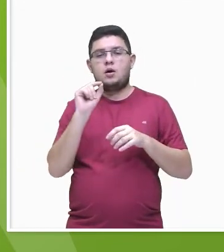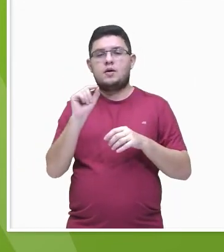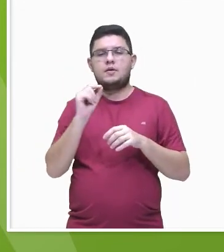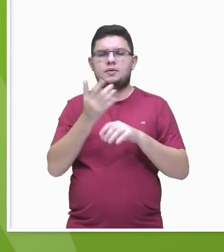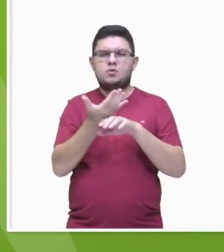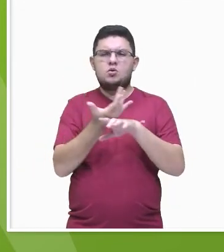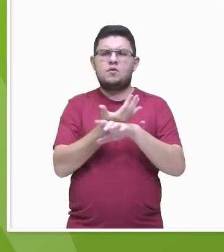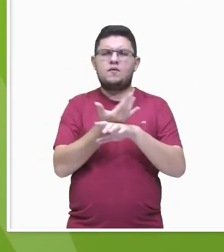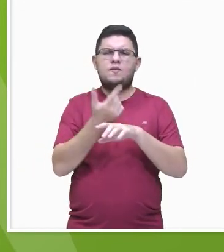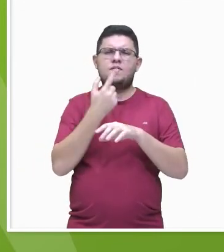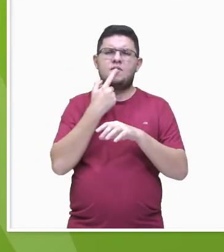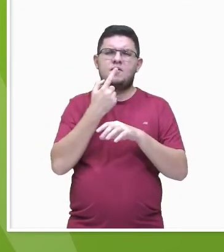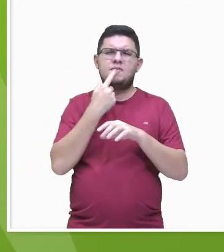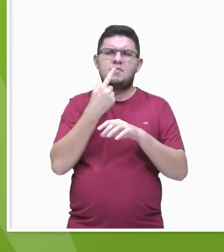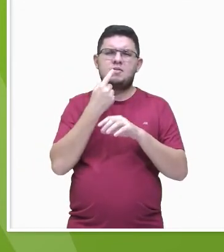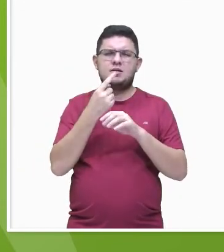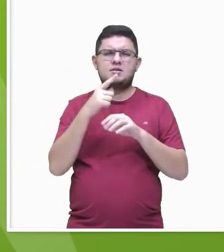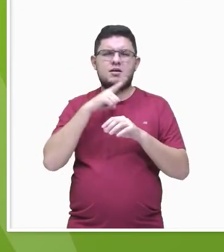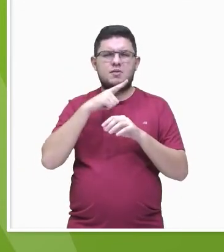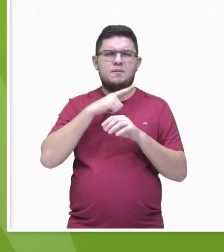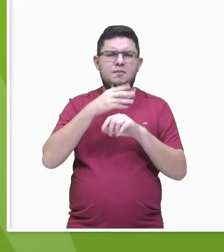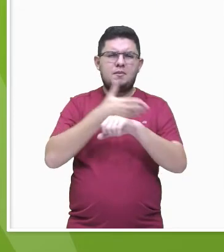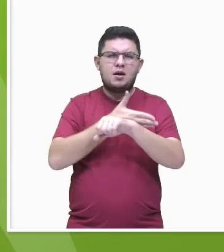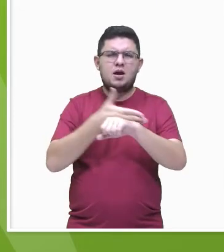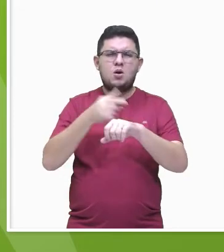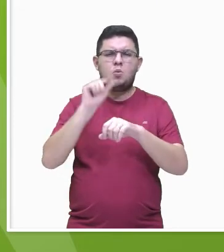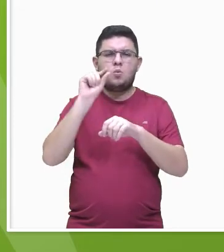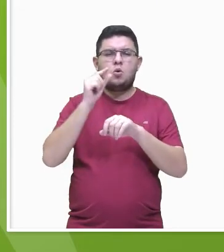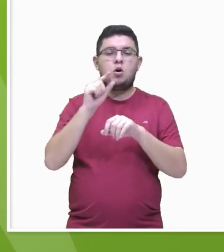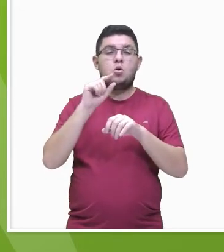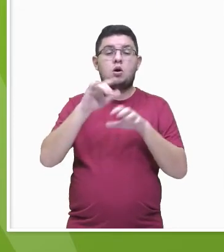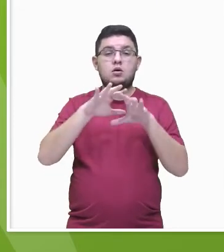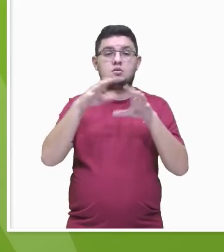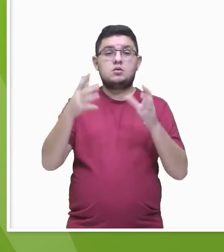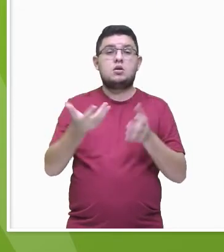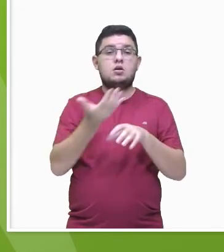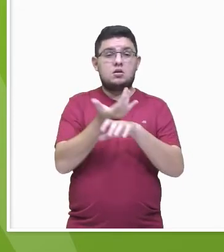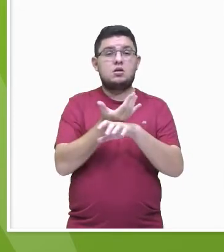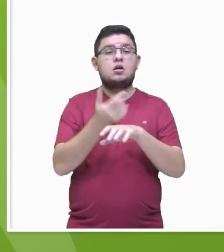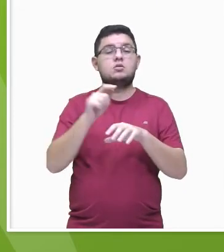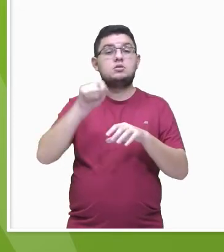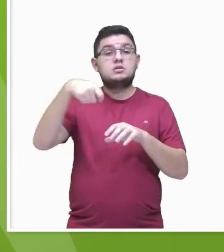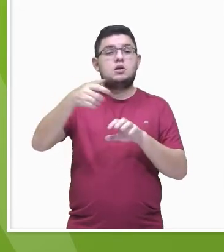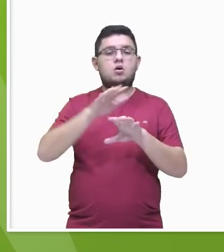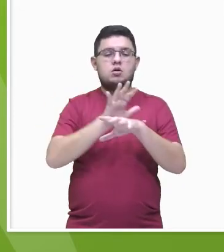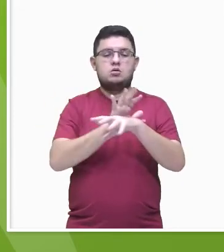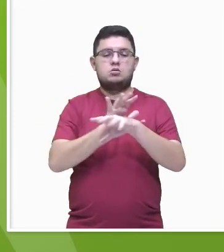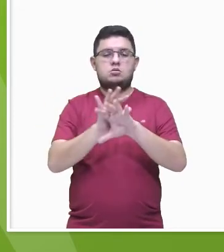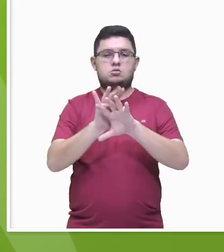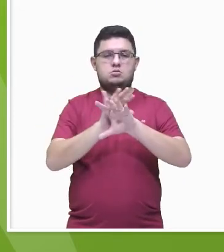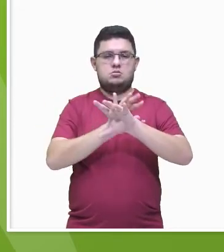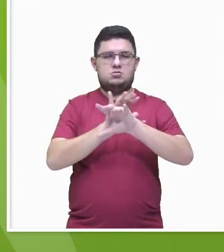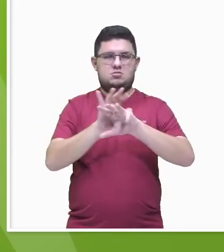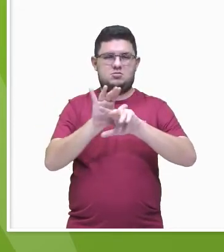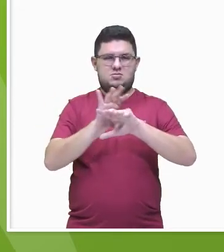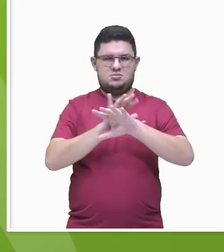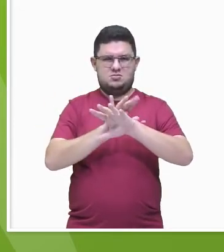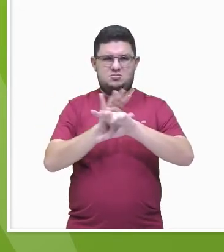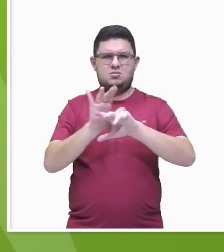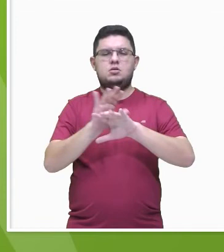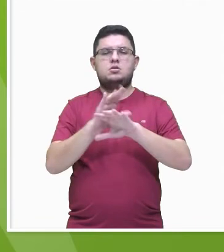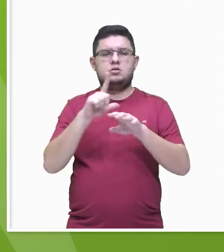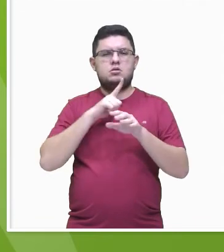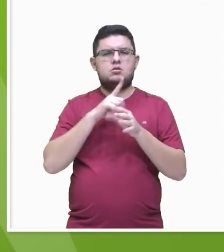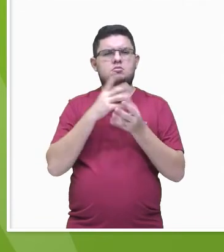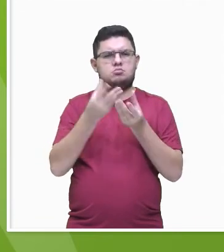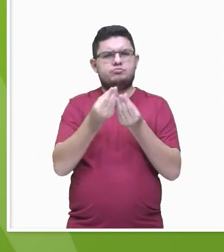com a pontinha branca, é o nosso conhecido ouriço do mar, certo? Não tem nenhum braço, mas ele tem muitos espinhos aí